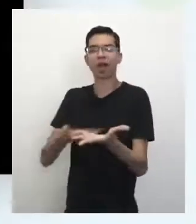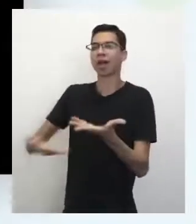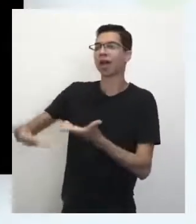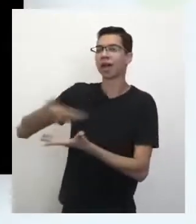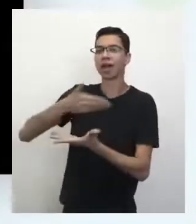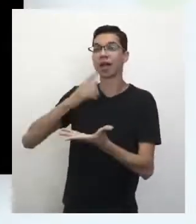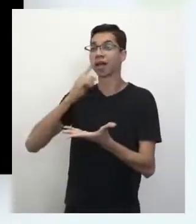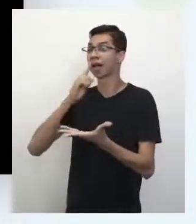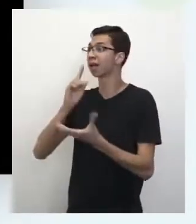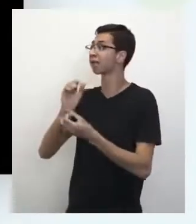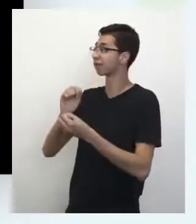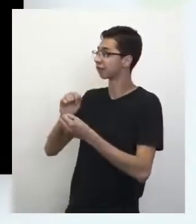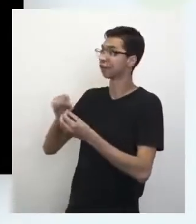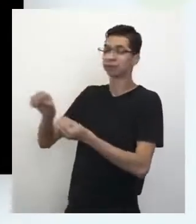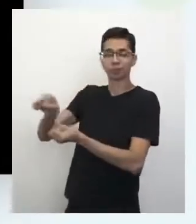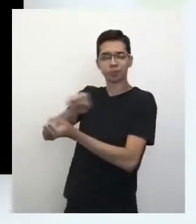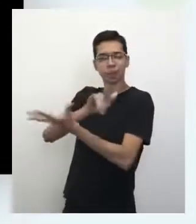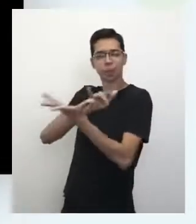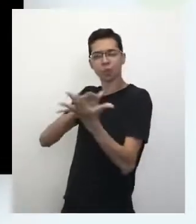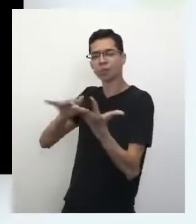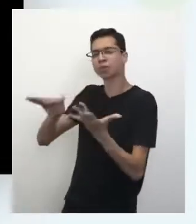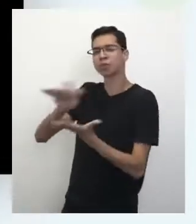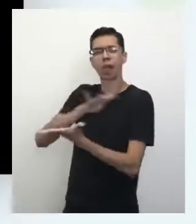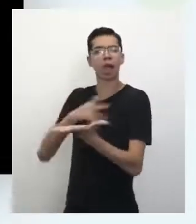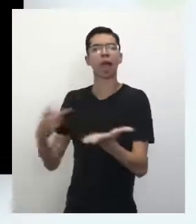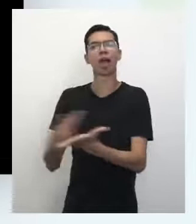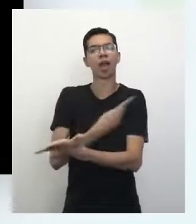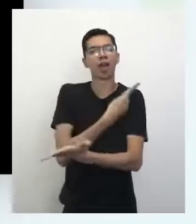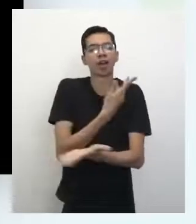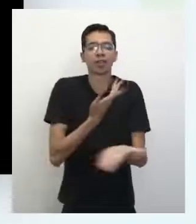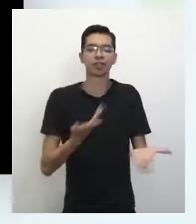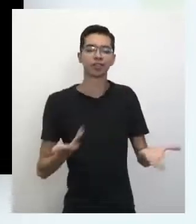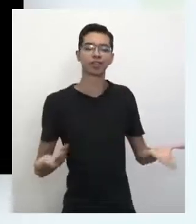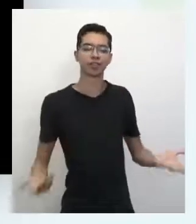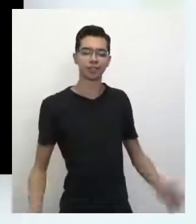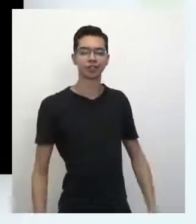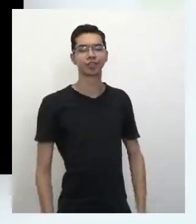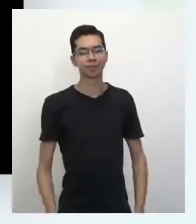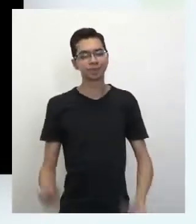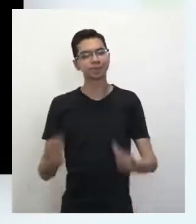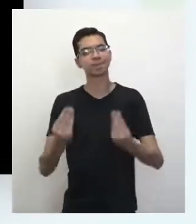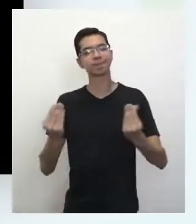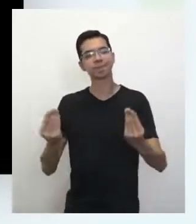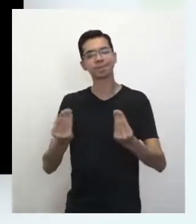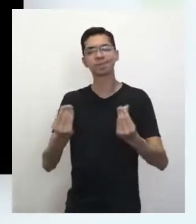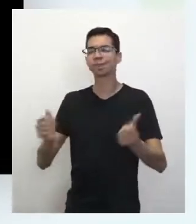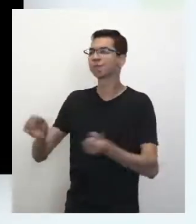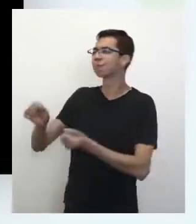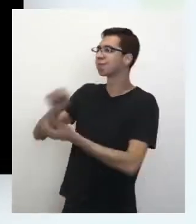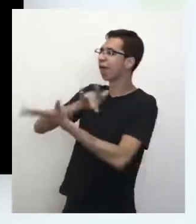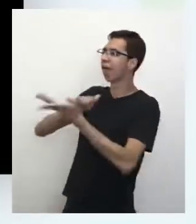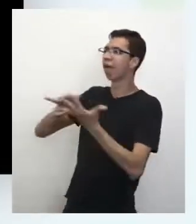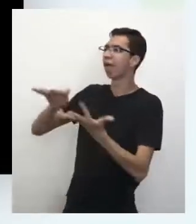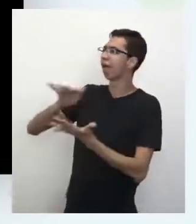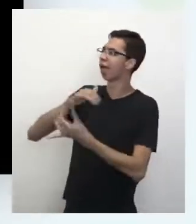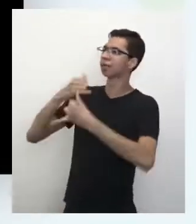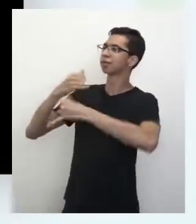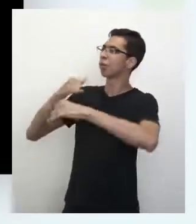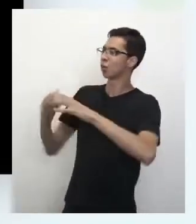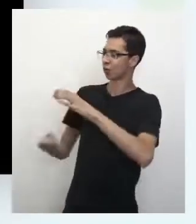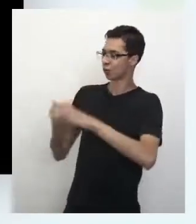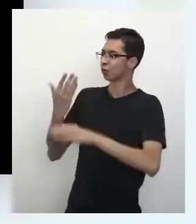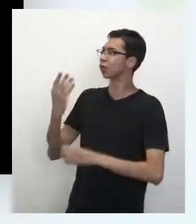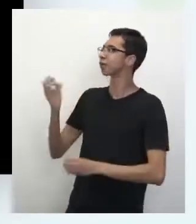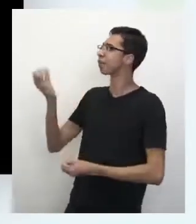São os efeitos de suas trocas ou razão que te definem sem